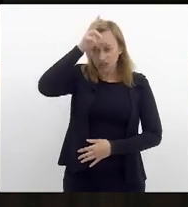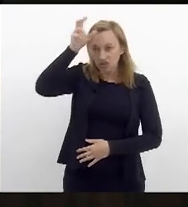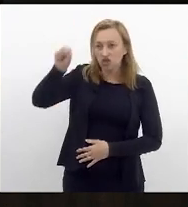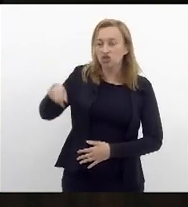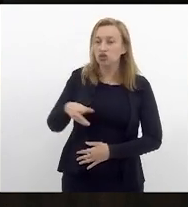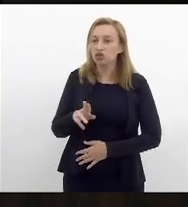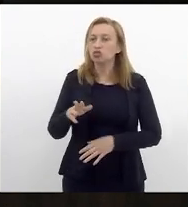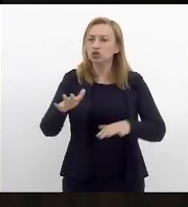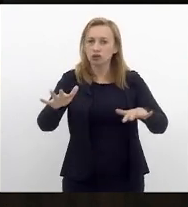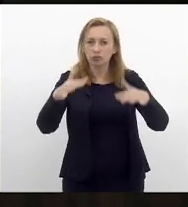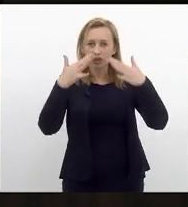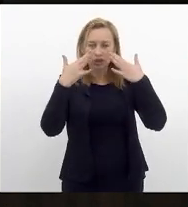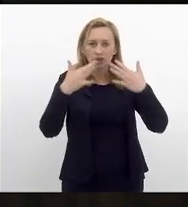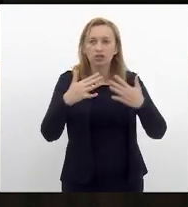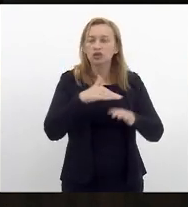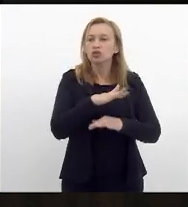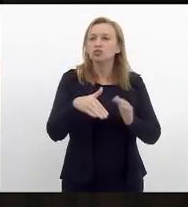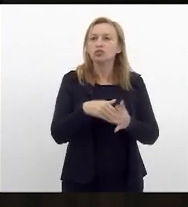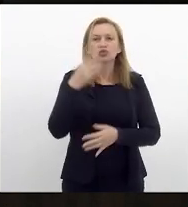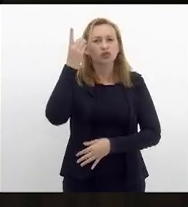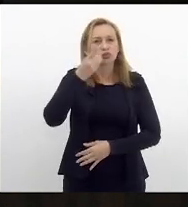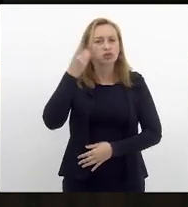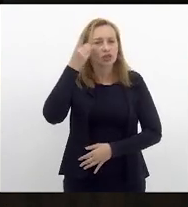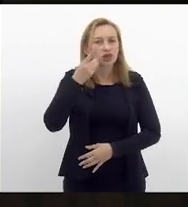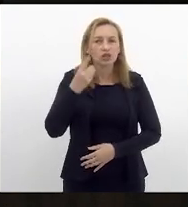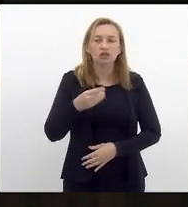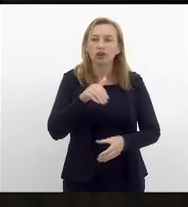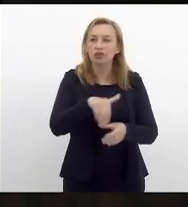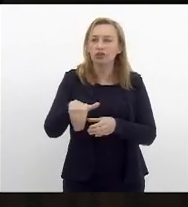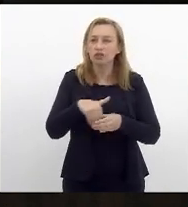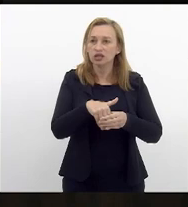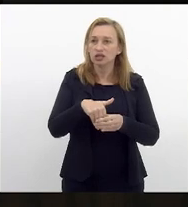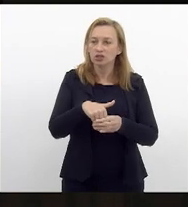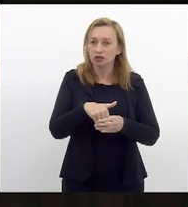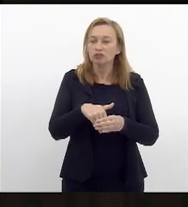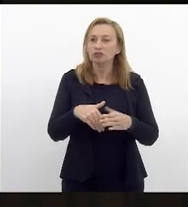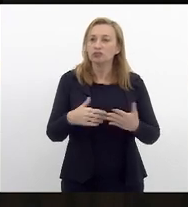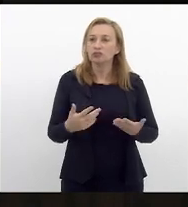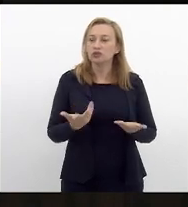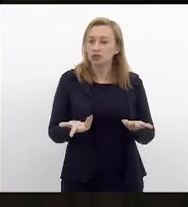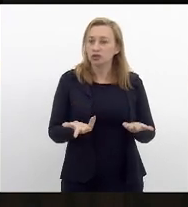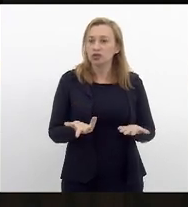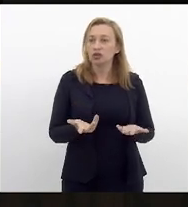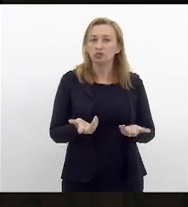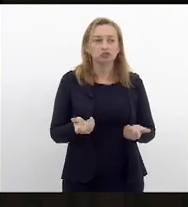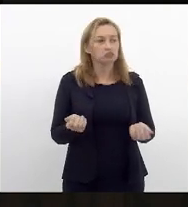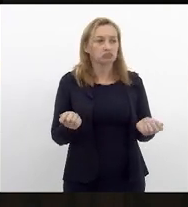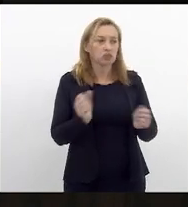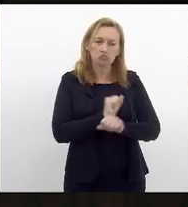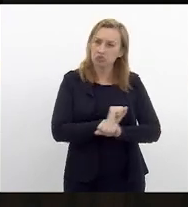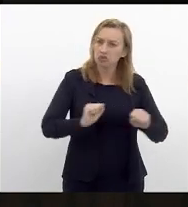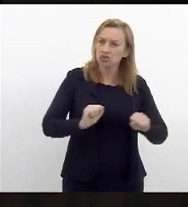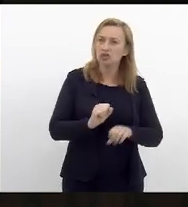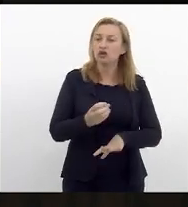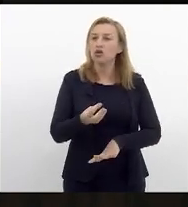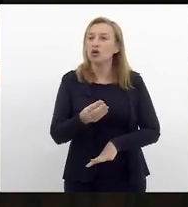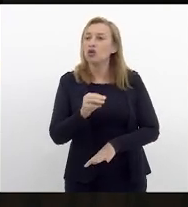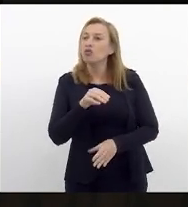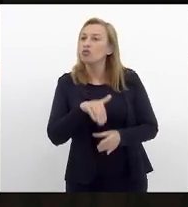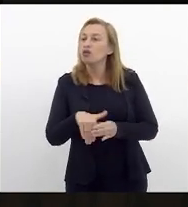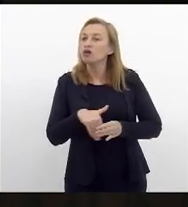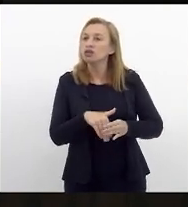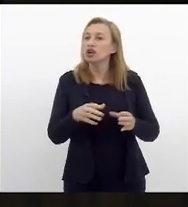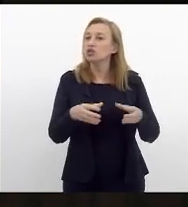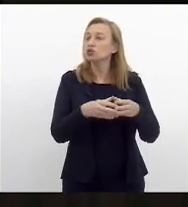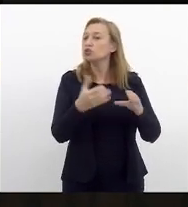chamar a atenção dos senhores parlamentares que a votação é nominal, então não é possível votar no grupo